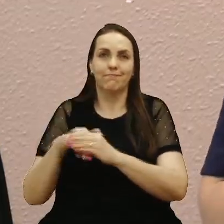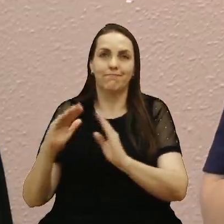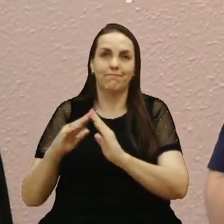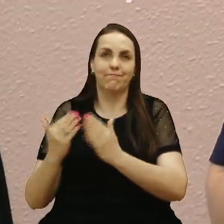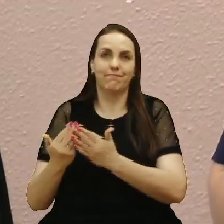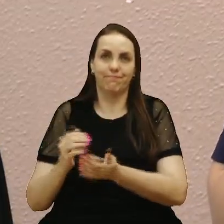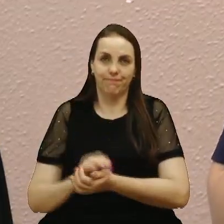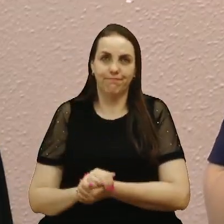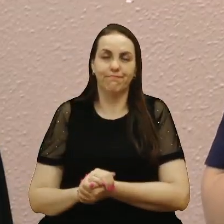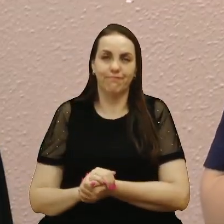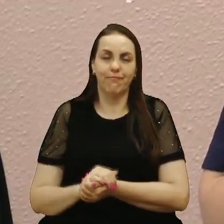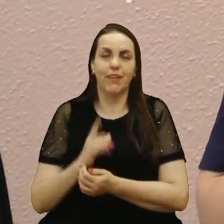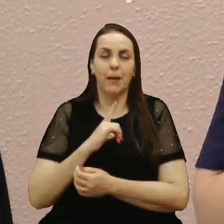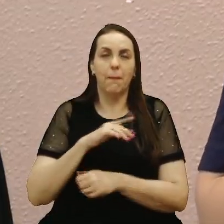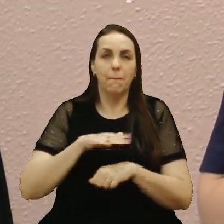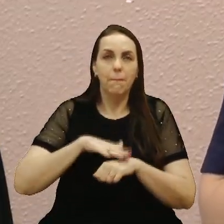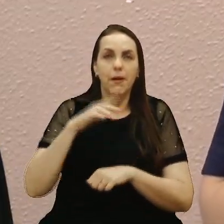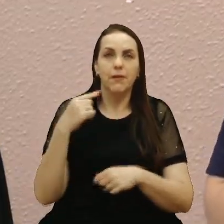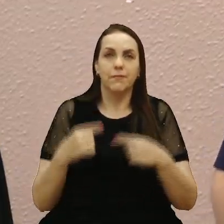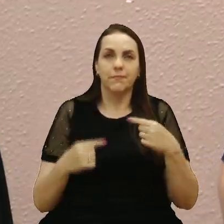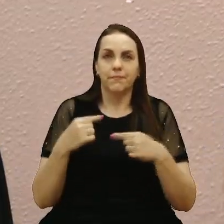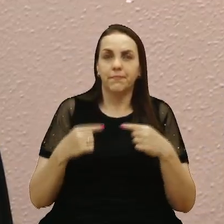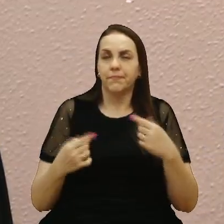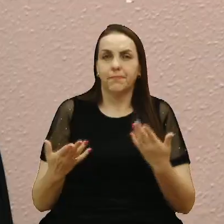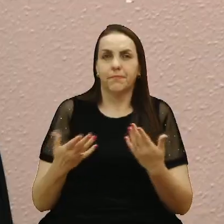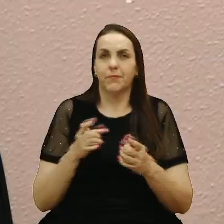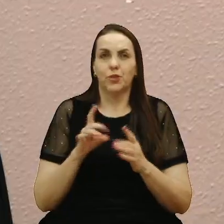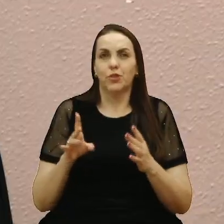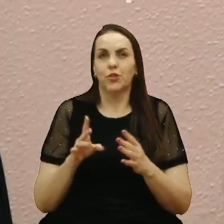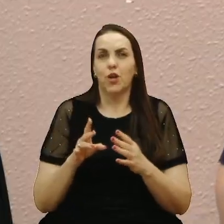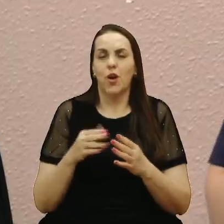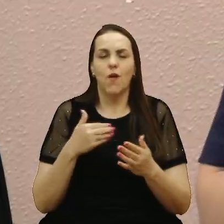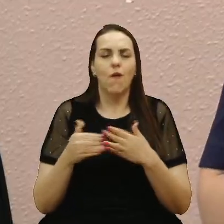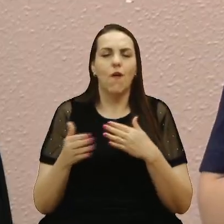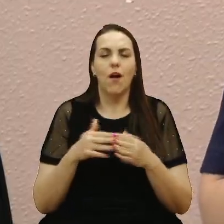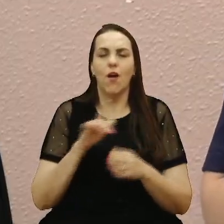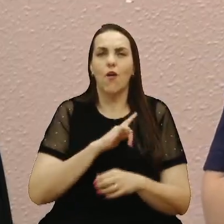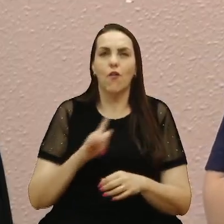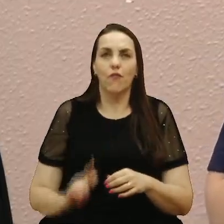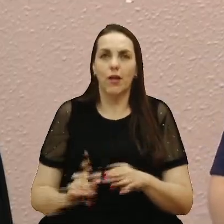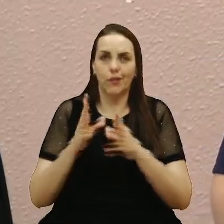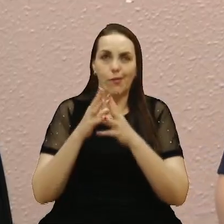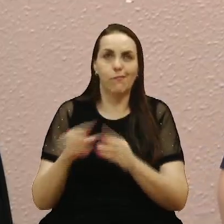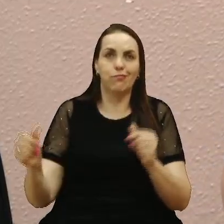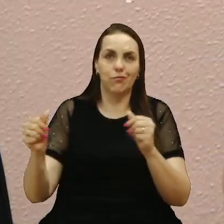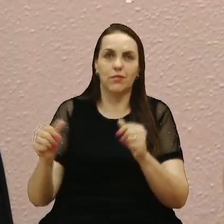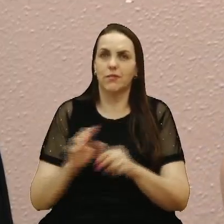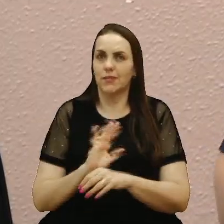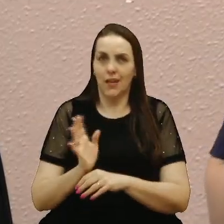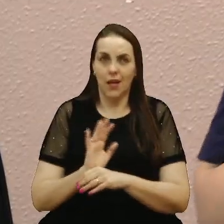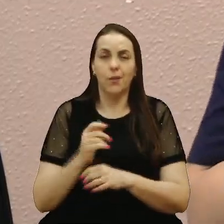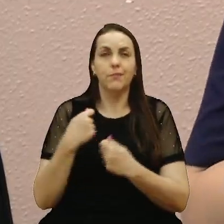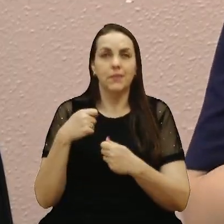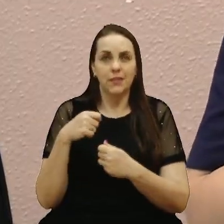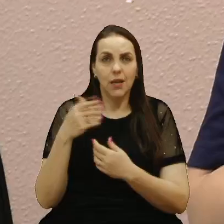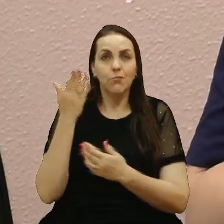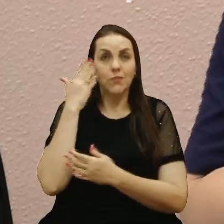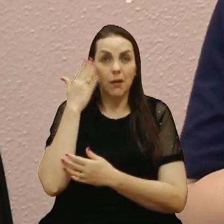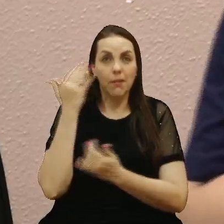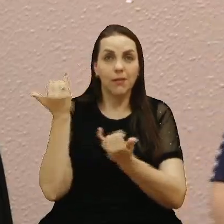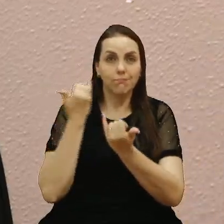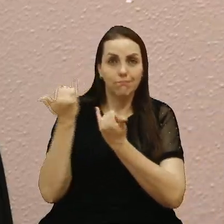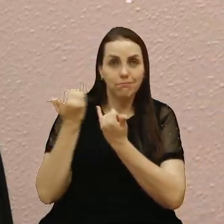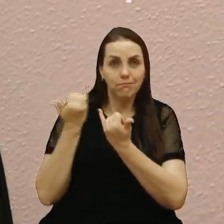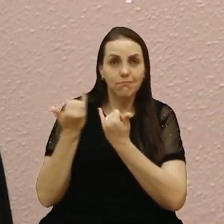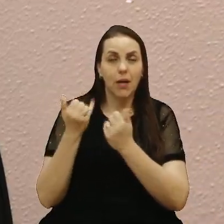respeitar, que tenham mais políticas, né? Que não passem conforme os governos passam, porque nós precisamos ouvir as pessoas envolvidas e as pessoas